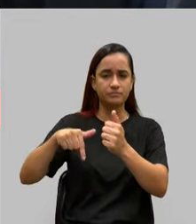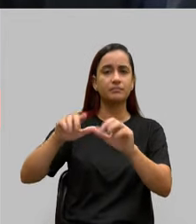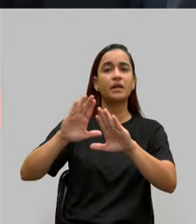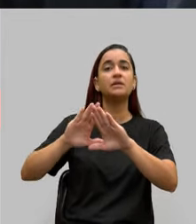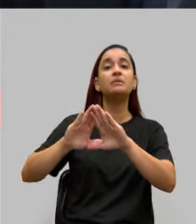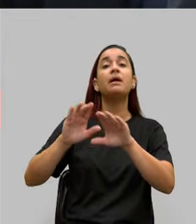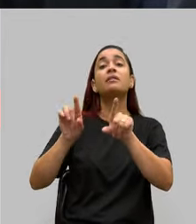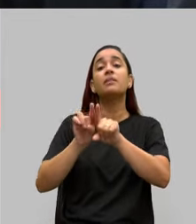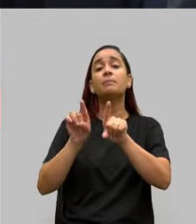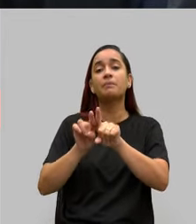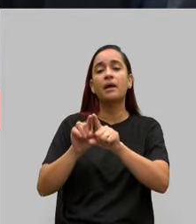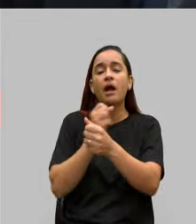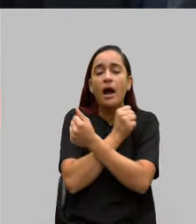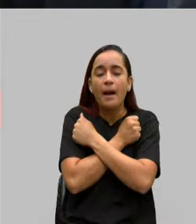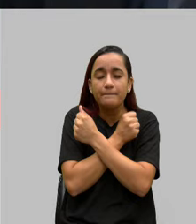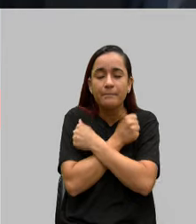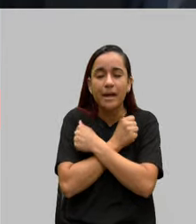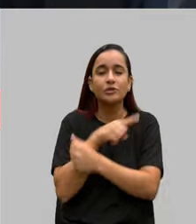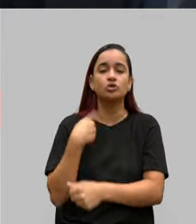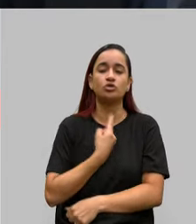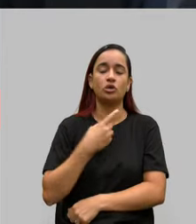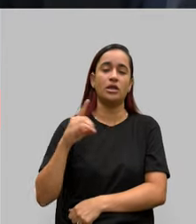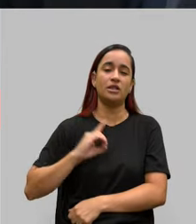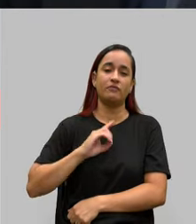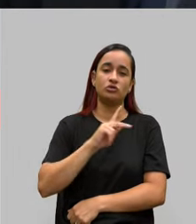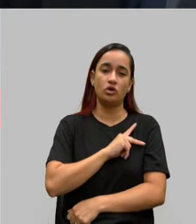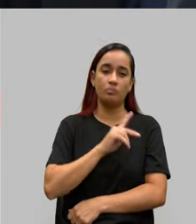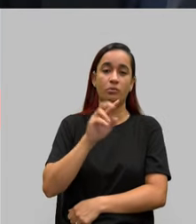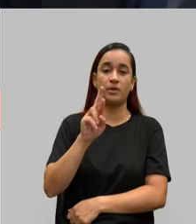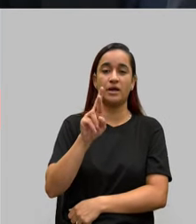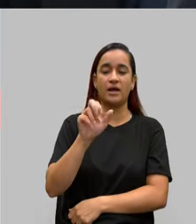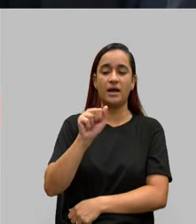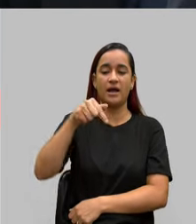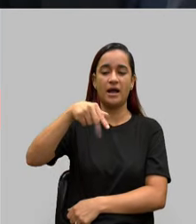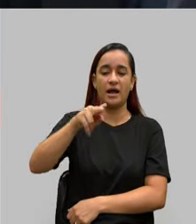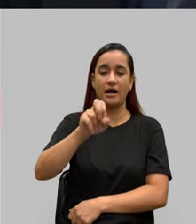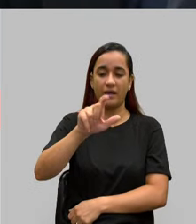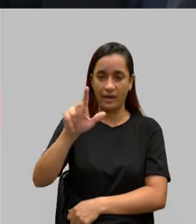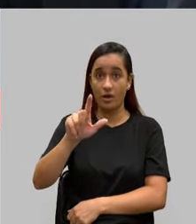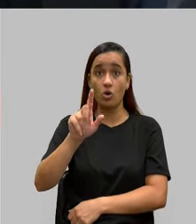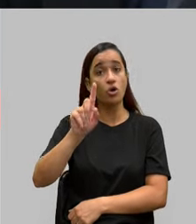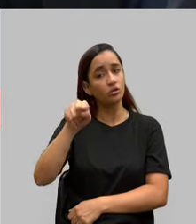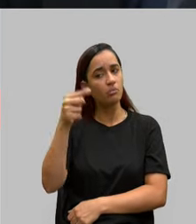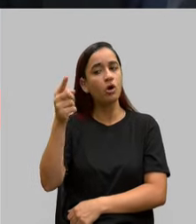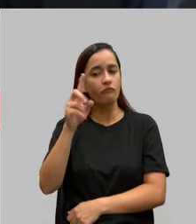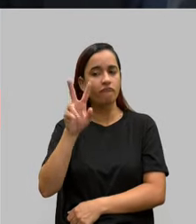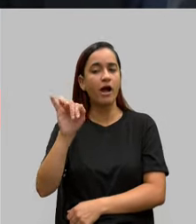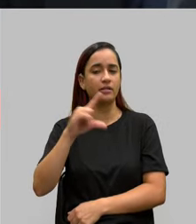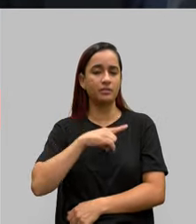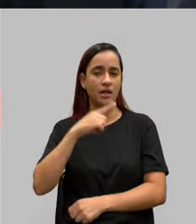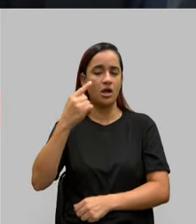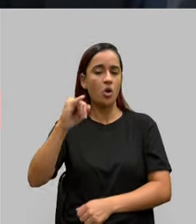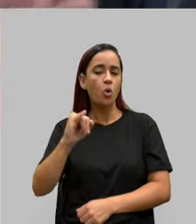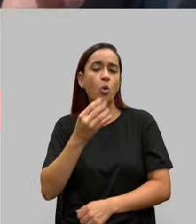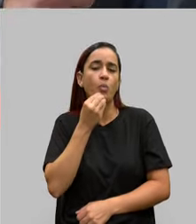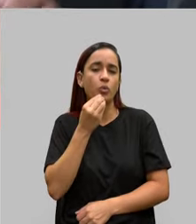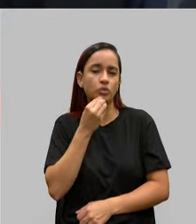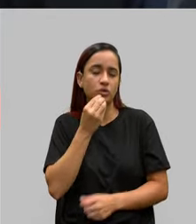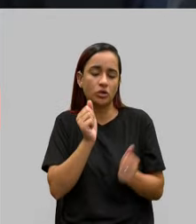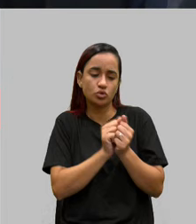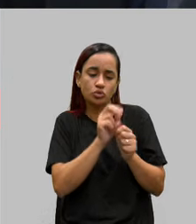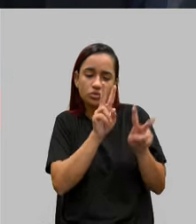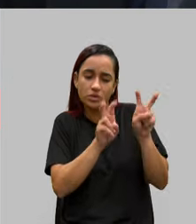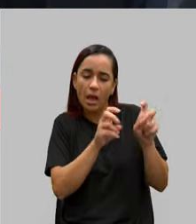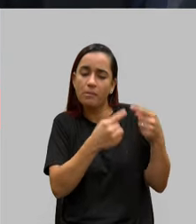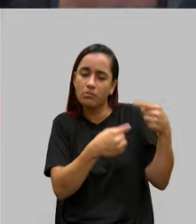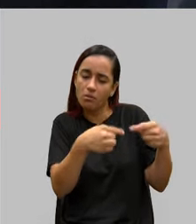pública geral D Raquel da Costa Dias nós vamos ter oportunidade de conversar mais sobre tema estou na mesa três junto com o Dr Valter